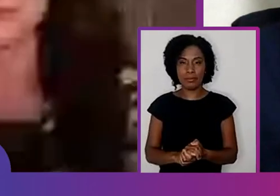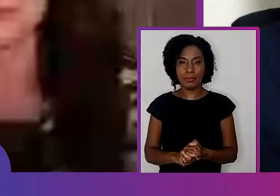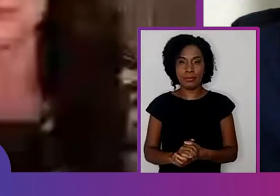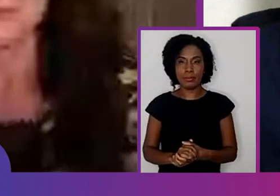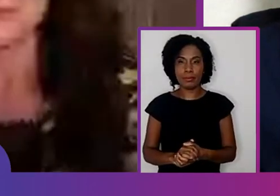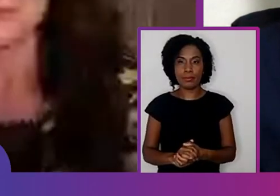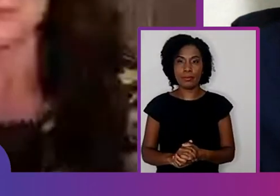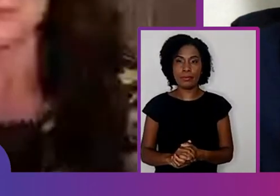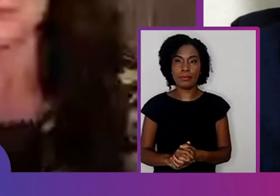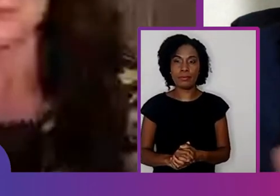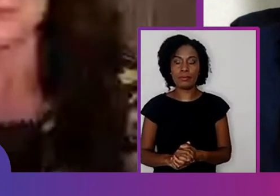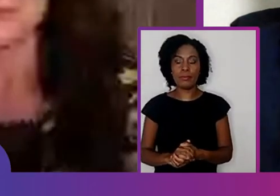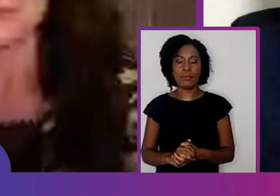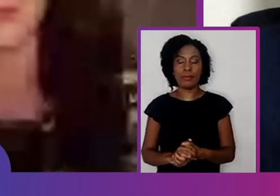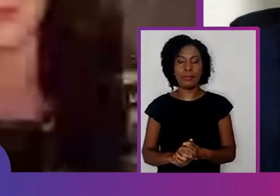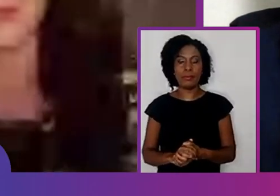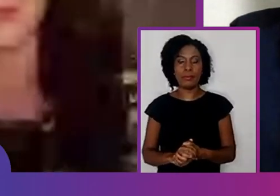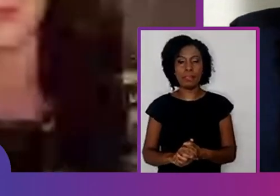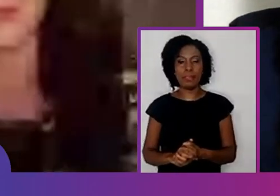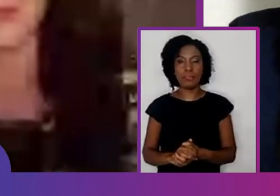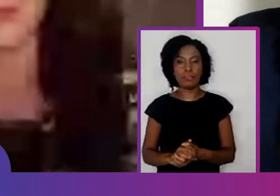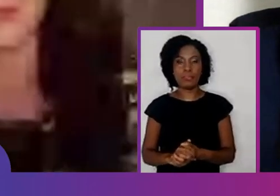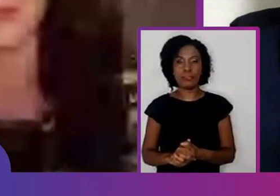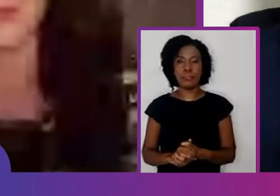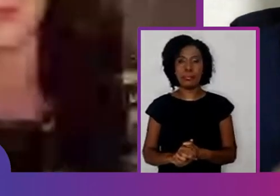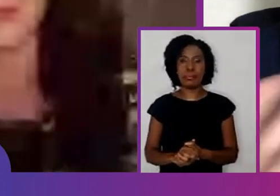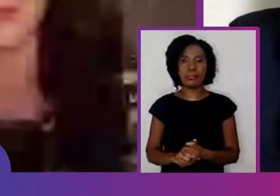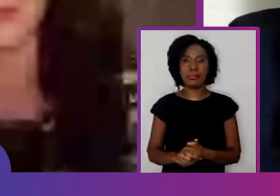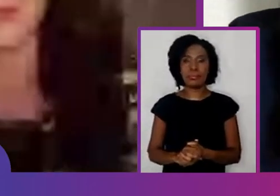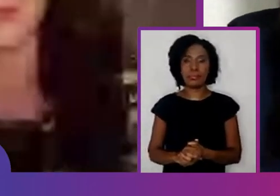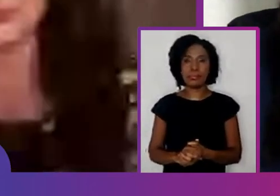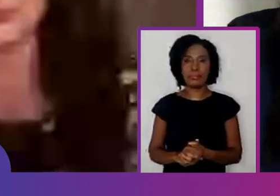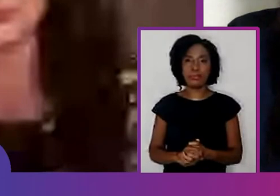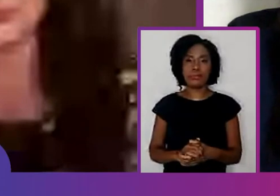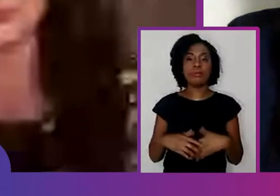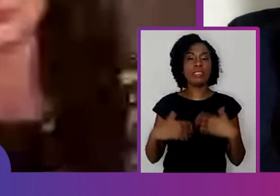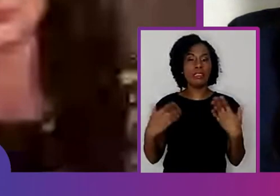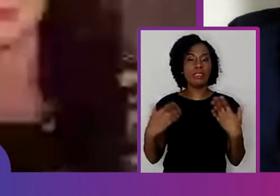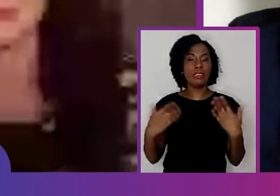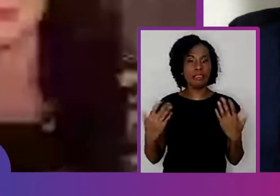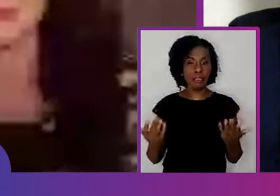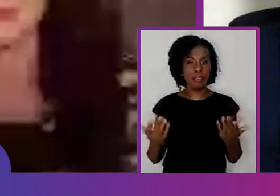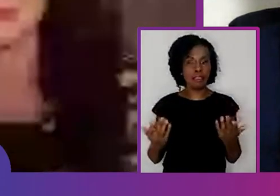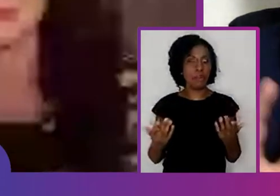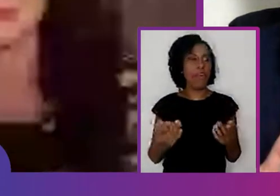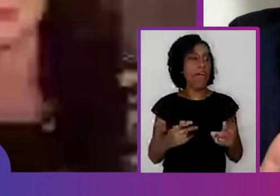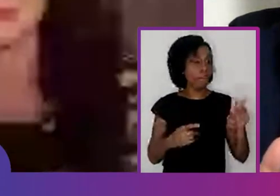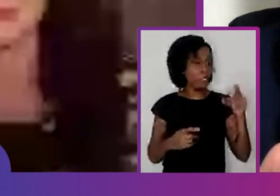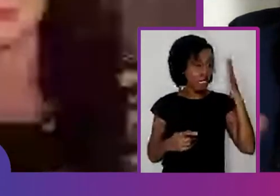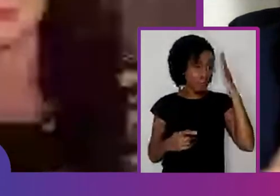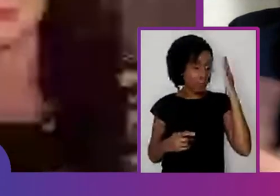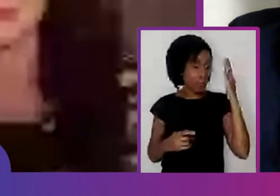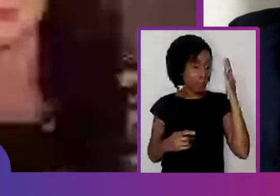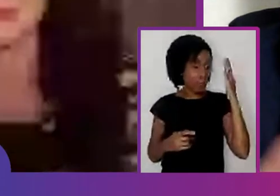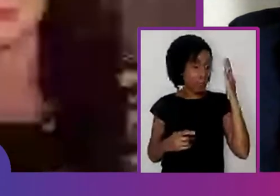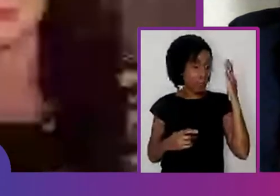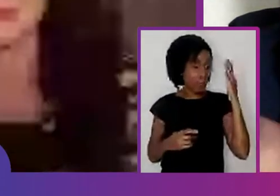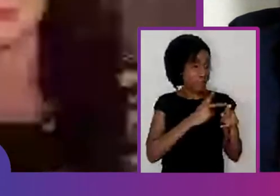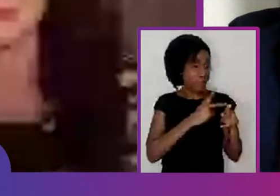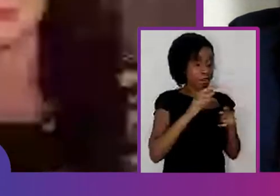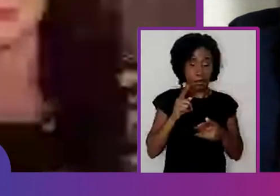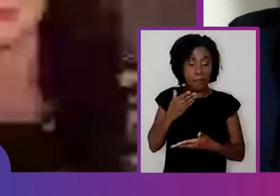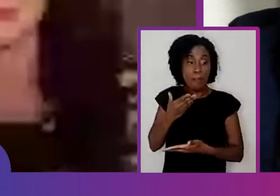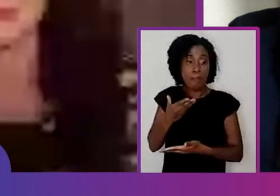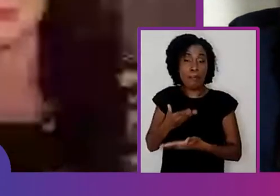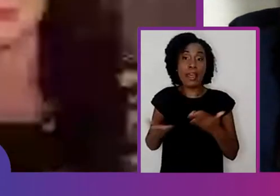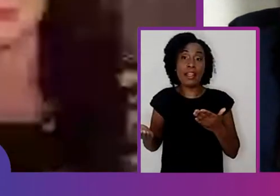Olha, essa história de winners and losers, né, de vencedores e perdedores, ela é típica de uma sociedade